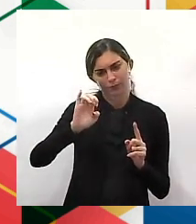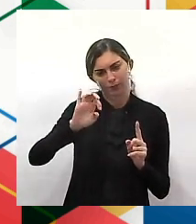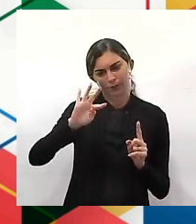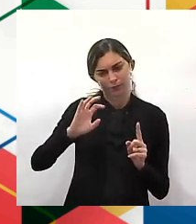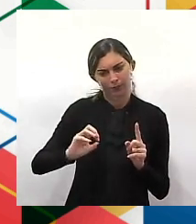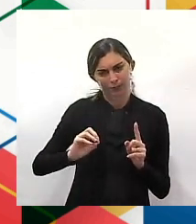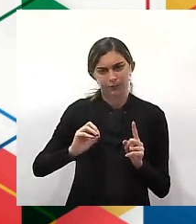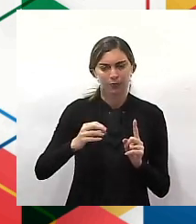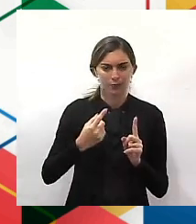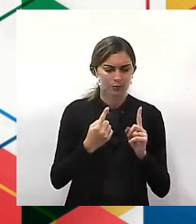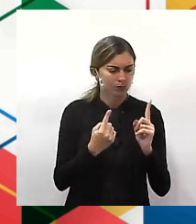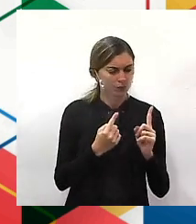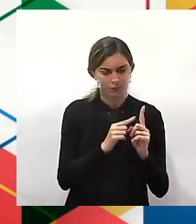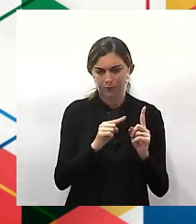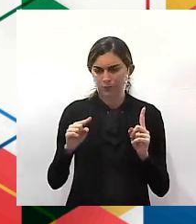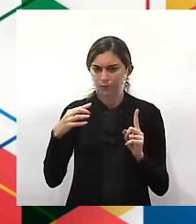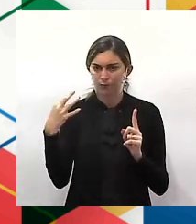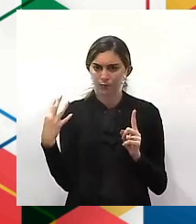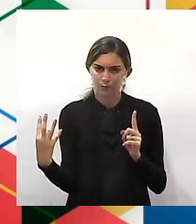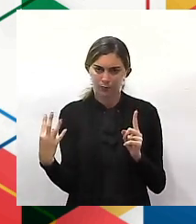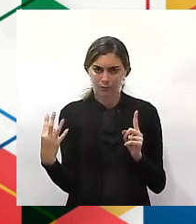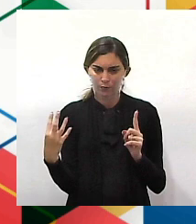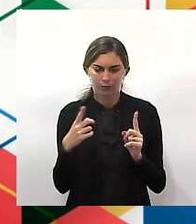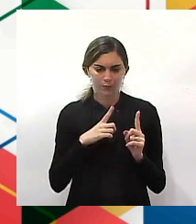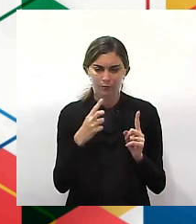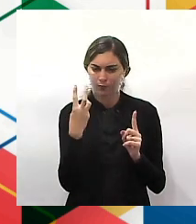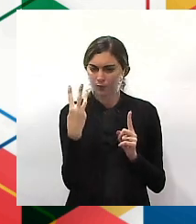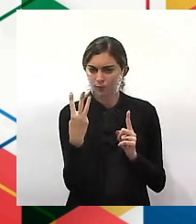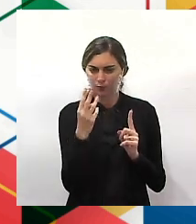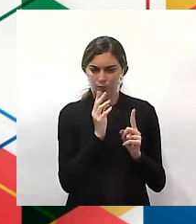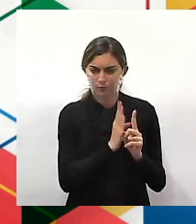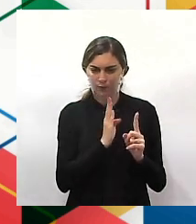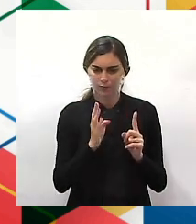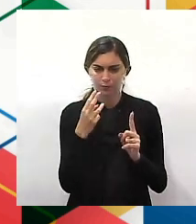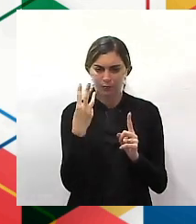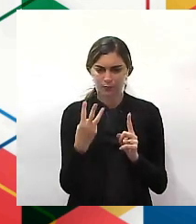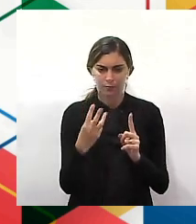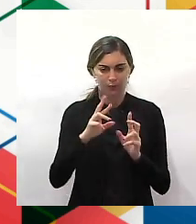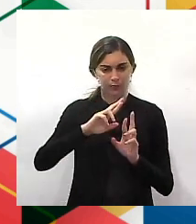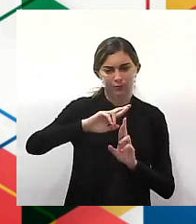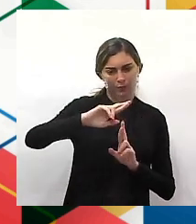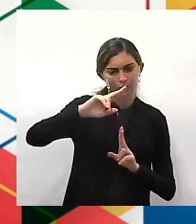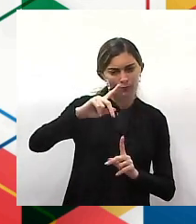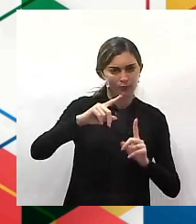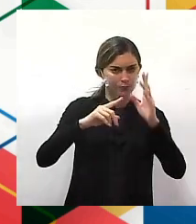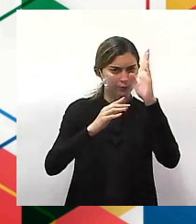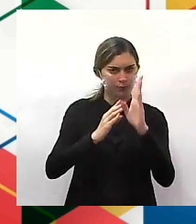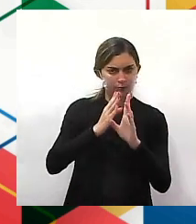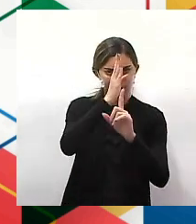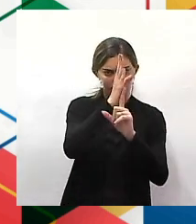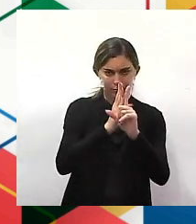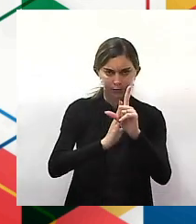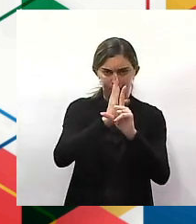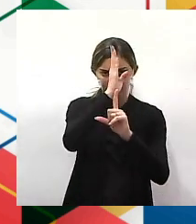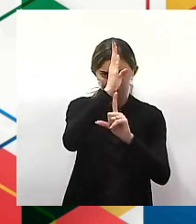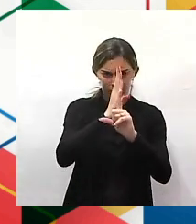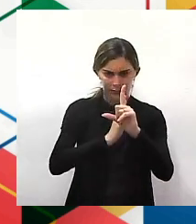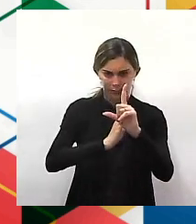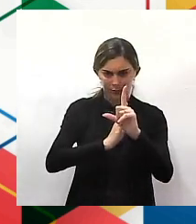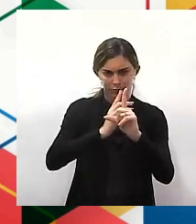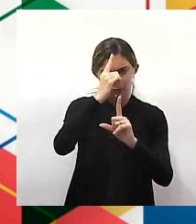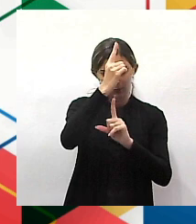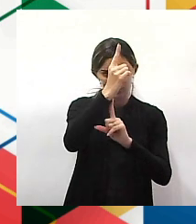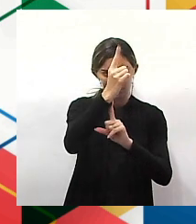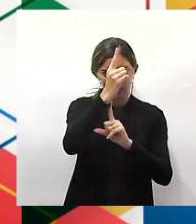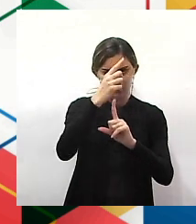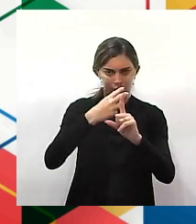cateto, que vai de 1 até 4, então tem 3 unidades. E a diferença entre as ordenadas, né, que vai de 1